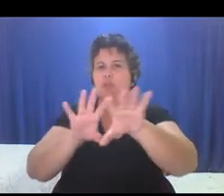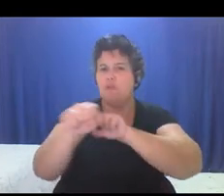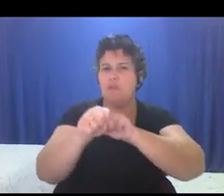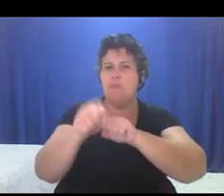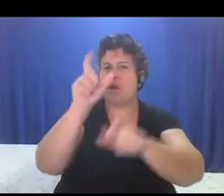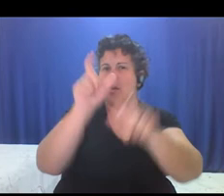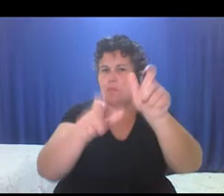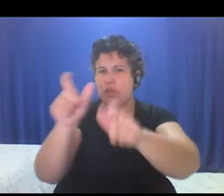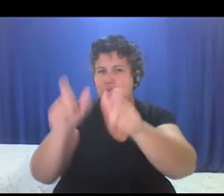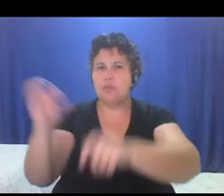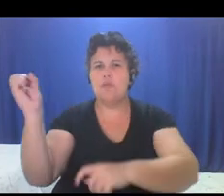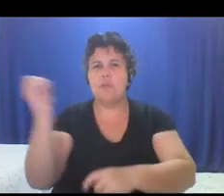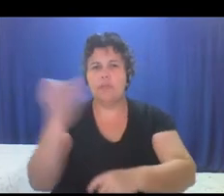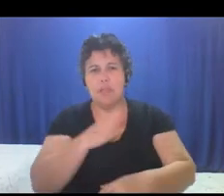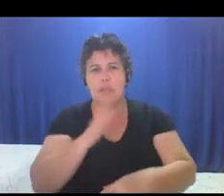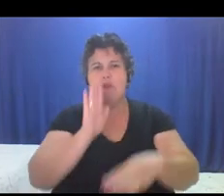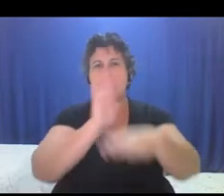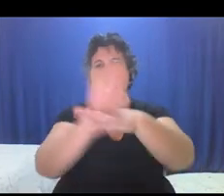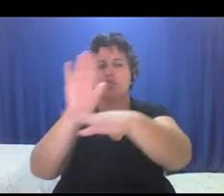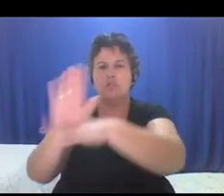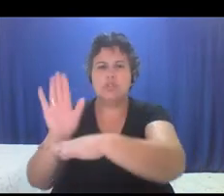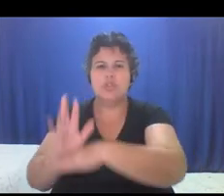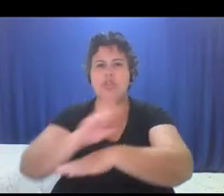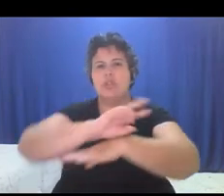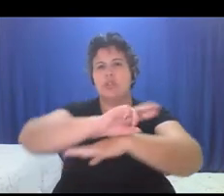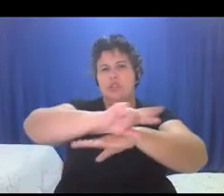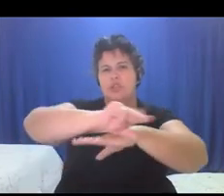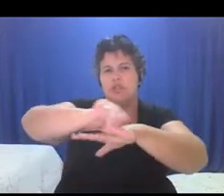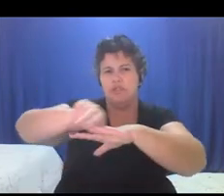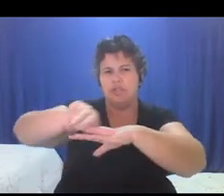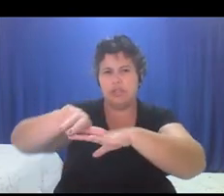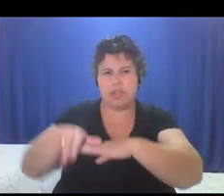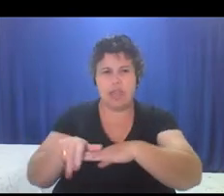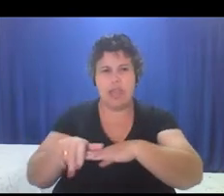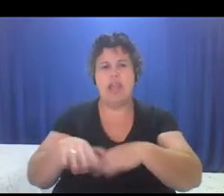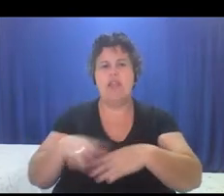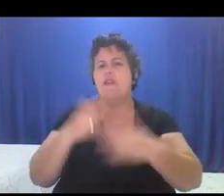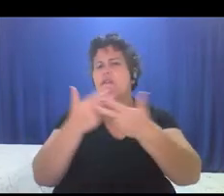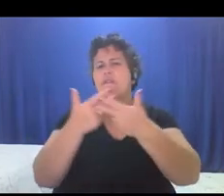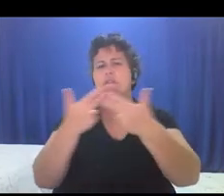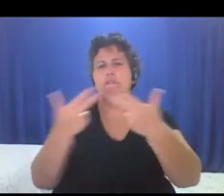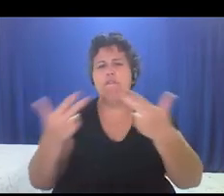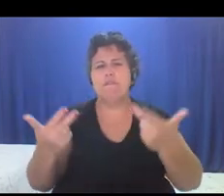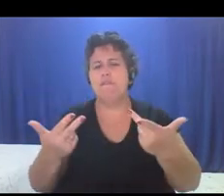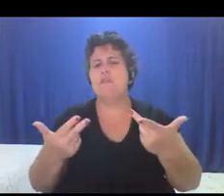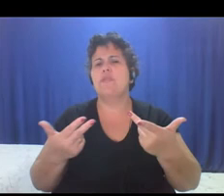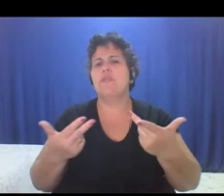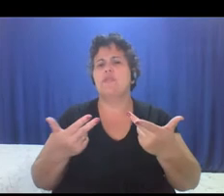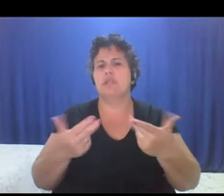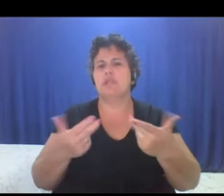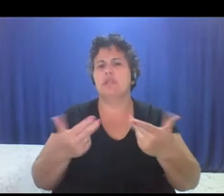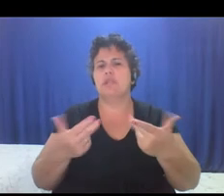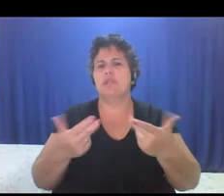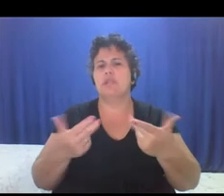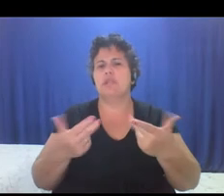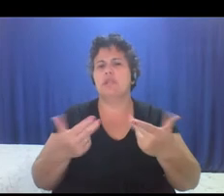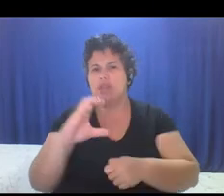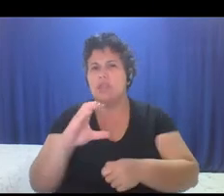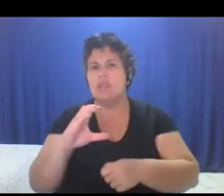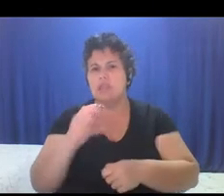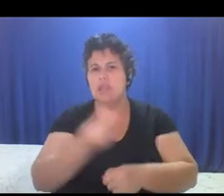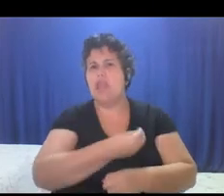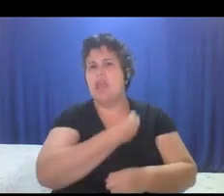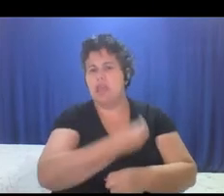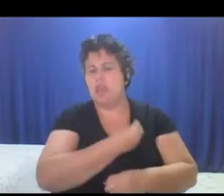tecnologia, contribuição com diversidade, enfim, tantas ações que fazem a CIT, né, ser quem ela é. Eu acho